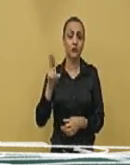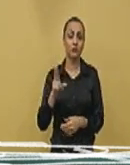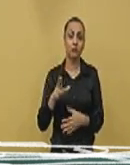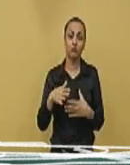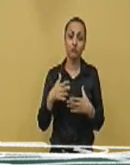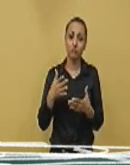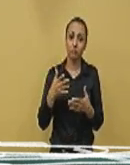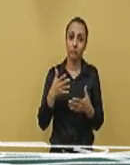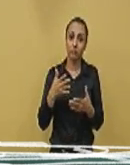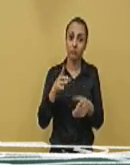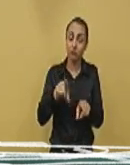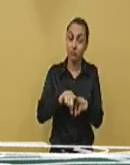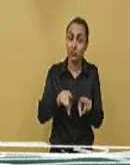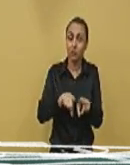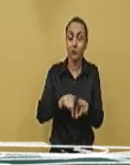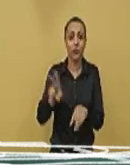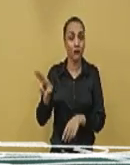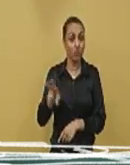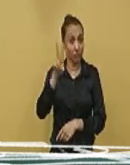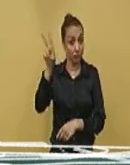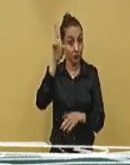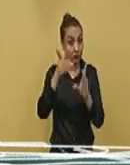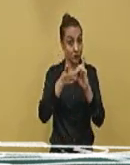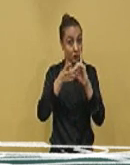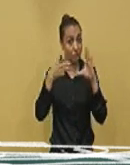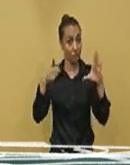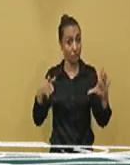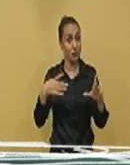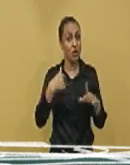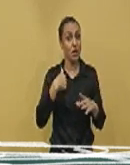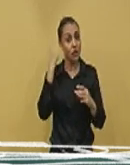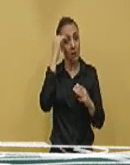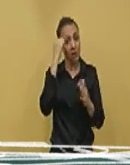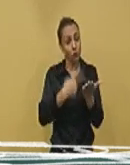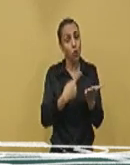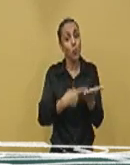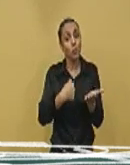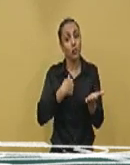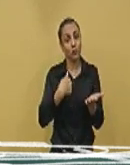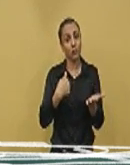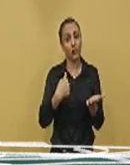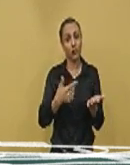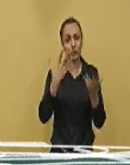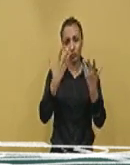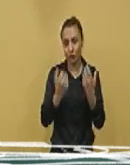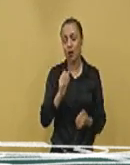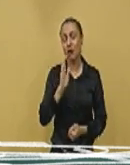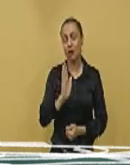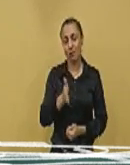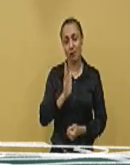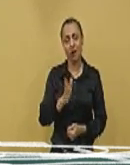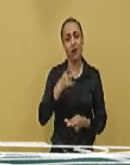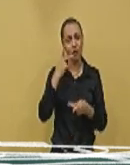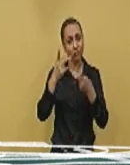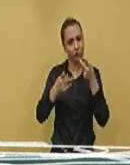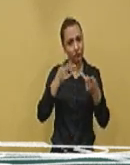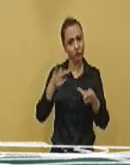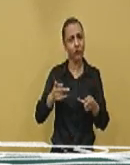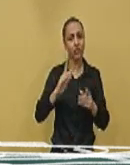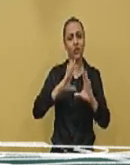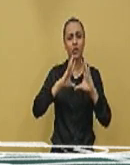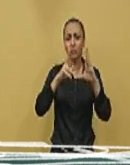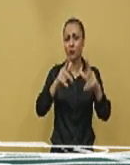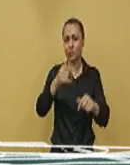bastante valorização da democracia, e é esse compromisso que eu tenho. Né? Já assumi isso publicamente, assinei vários